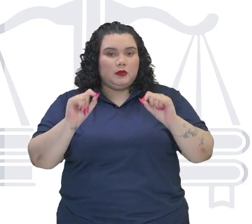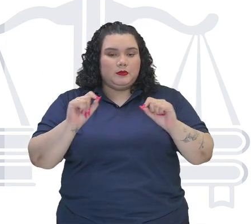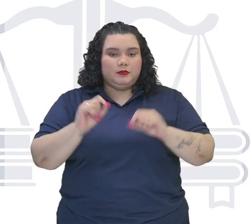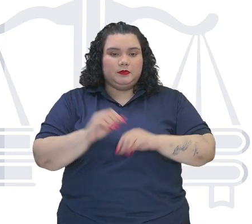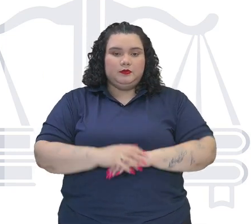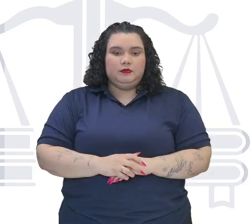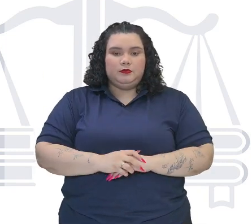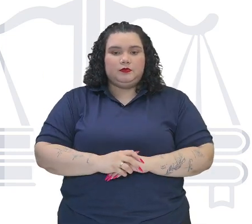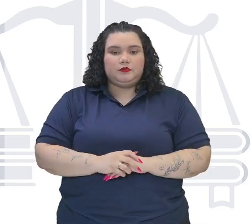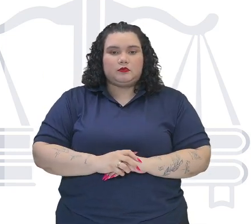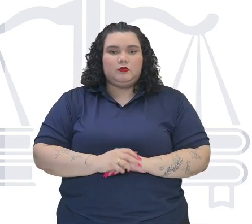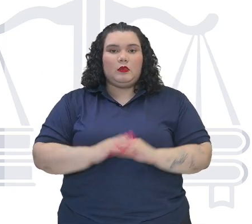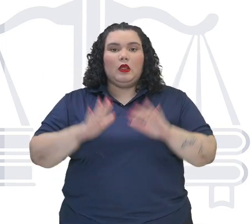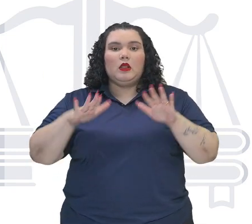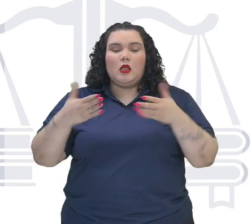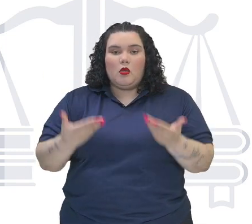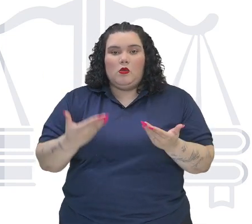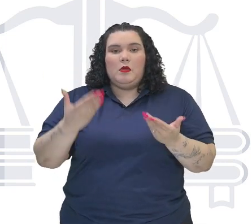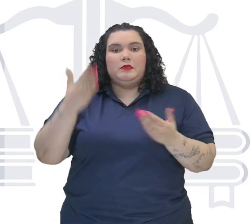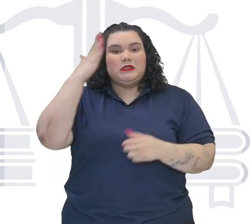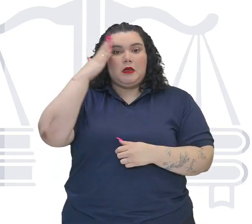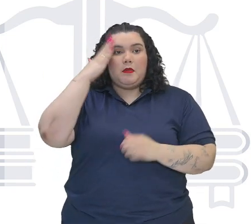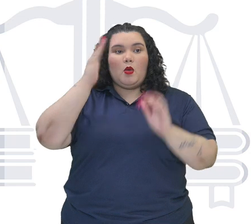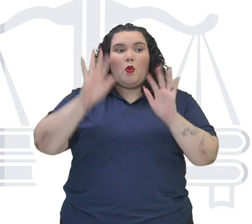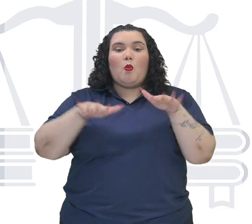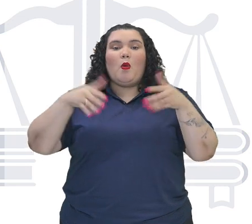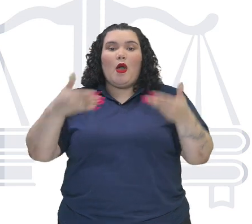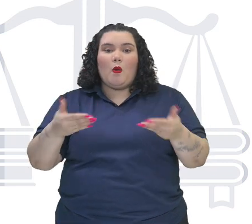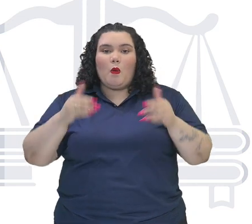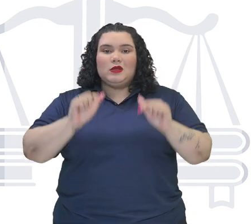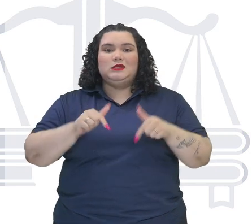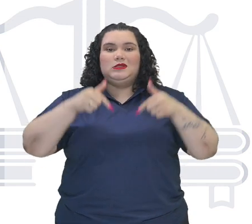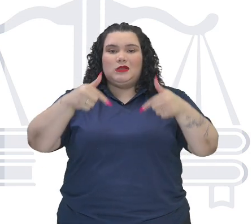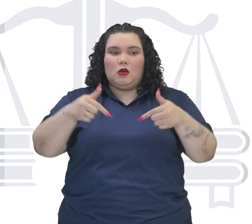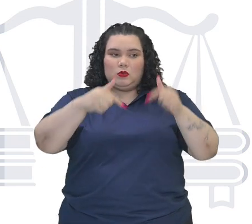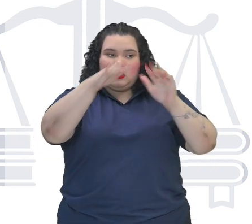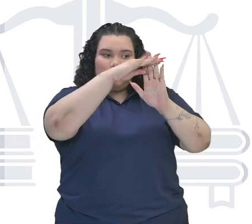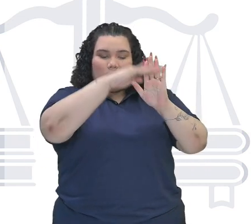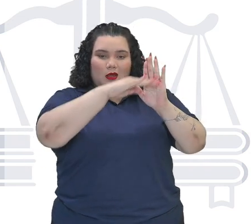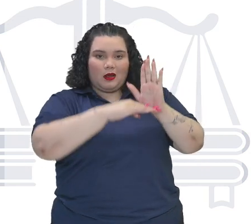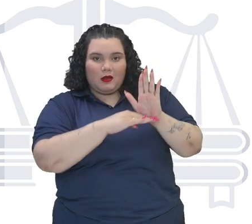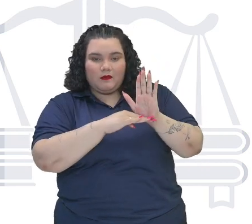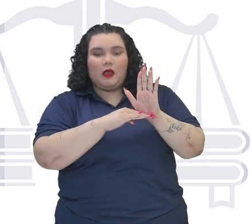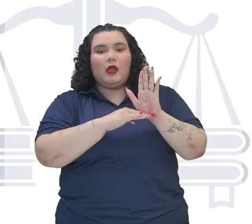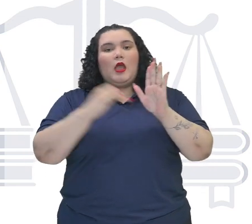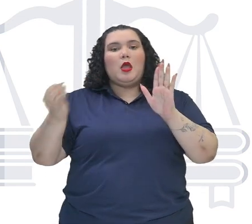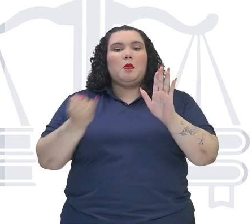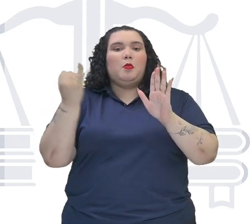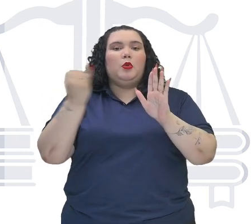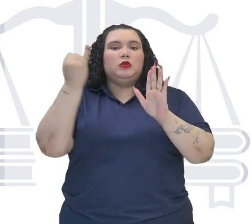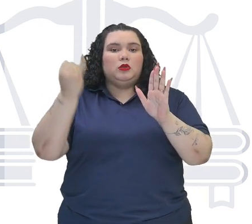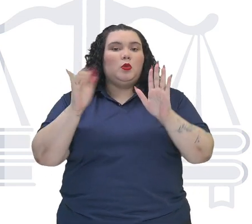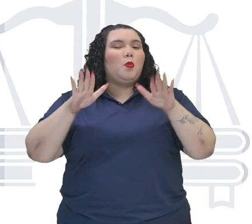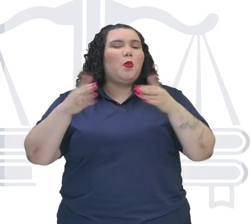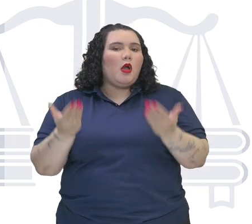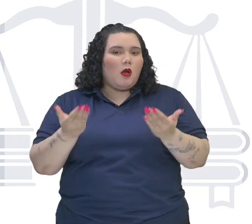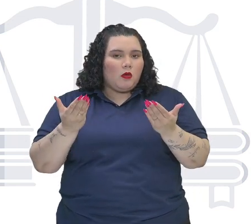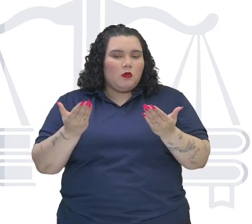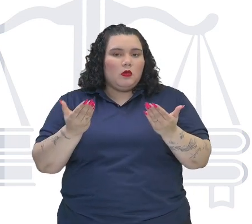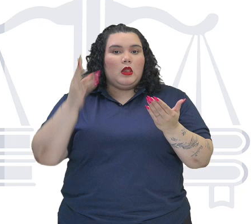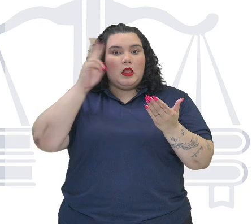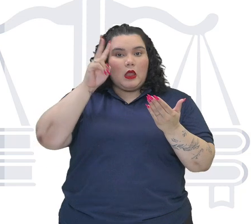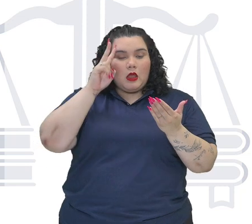é priorizar ações, ou seja, dentro dessas tarefas, quais delas são as prioritárias, aquelas que